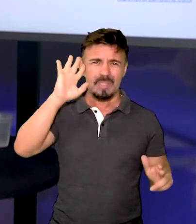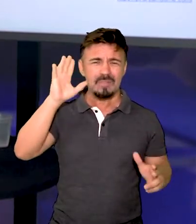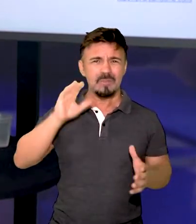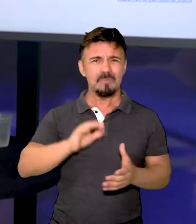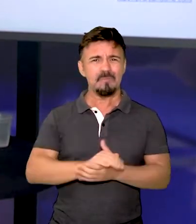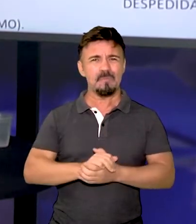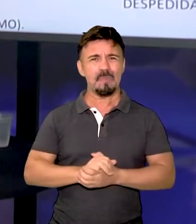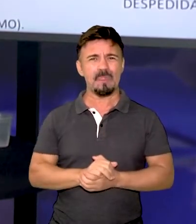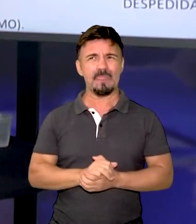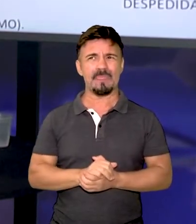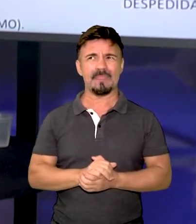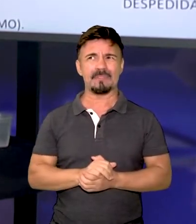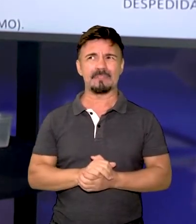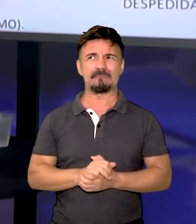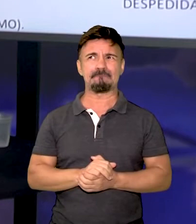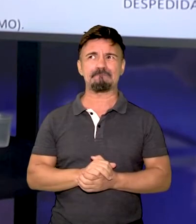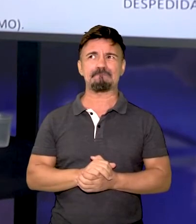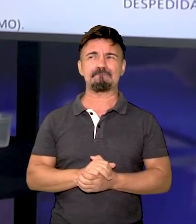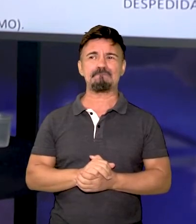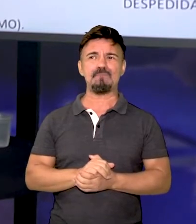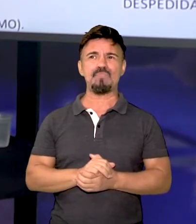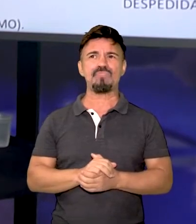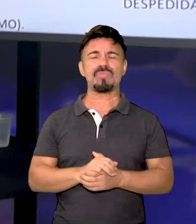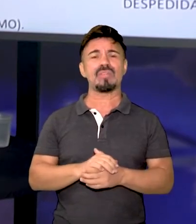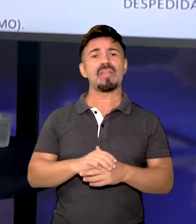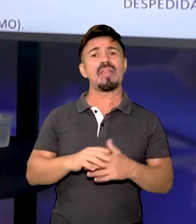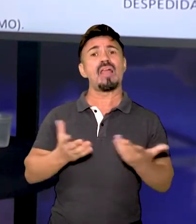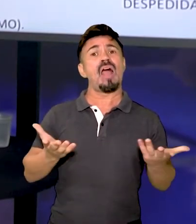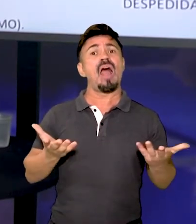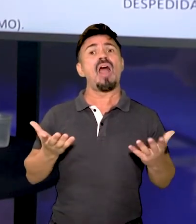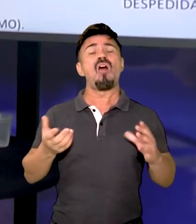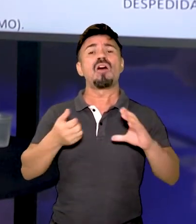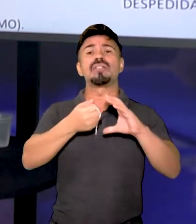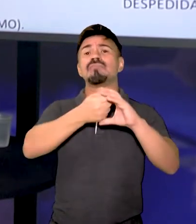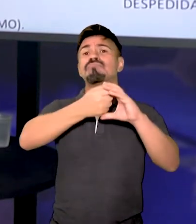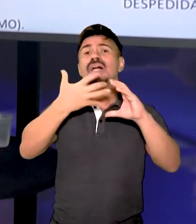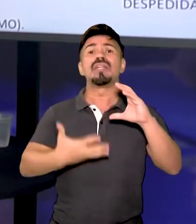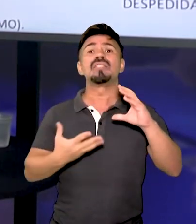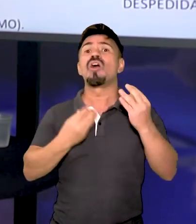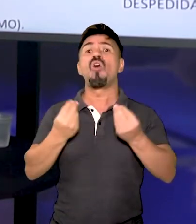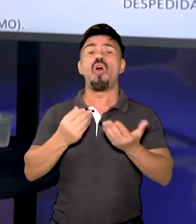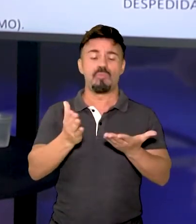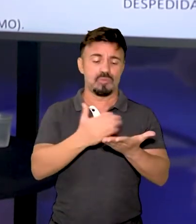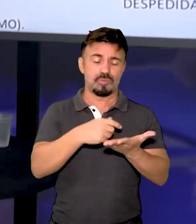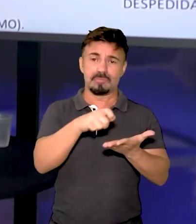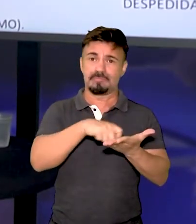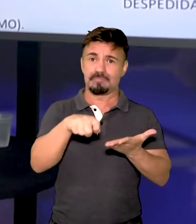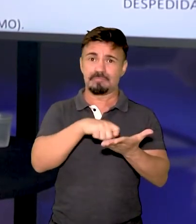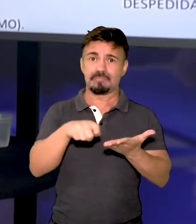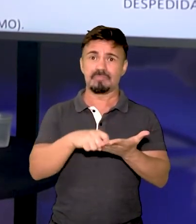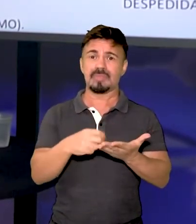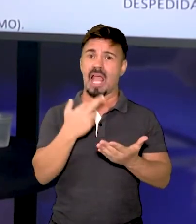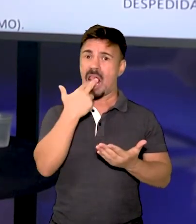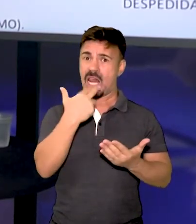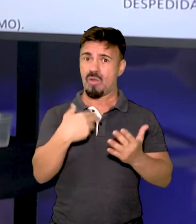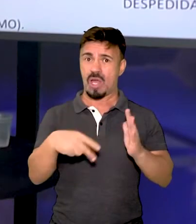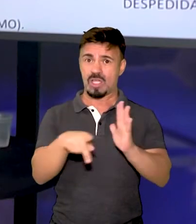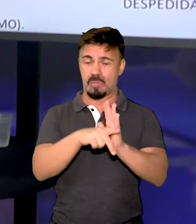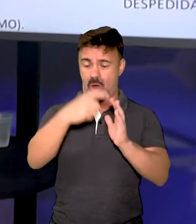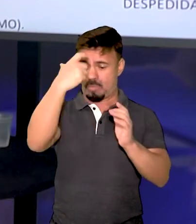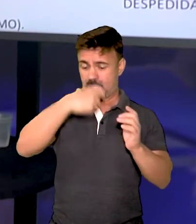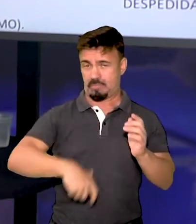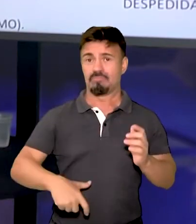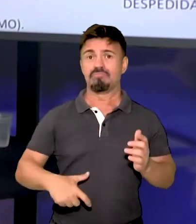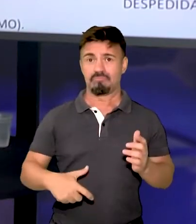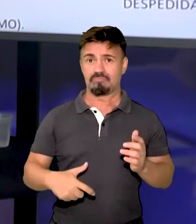nesse momento? Aí nós vamos ter umas características agora de um diário, certo? Então, a linguagem pessoal, é